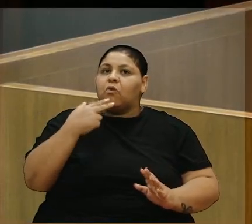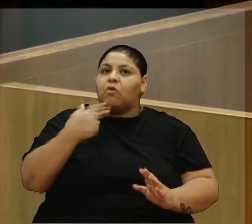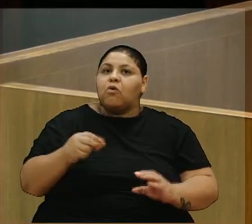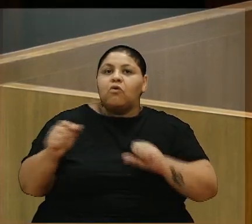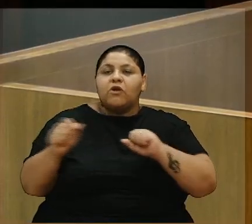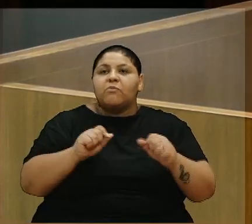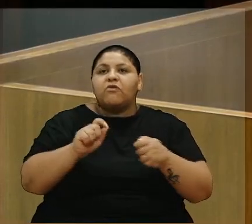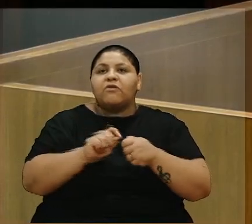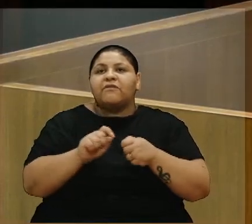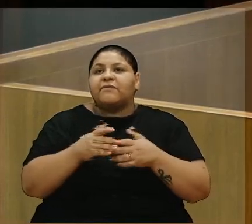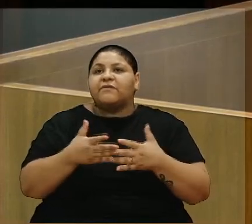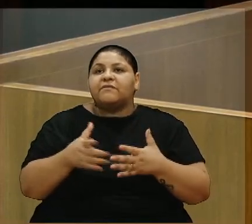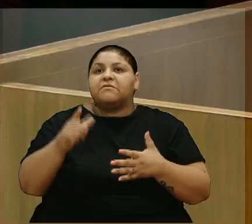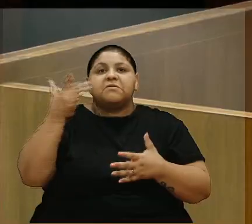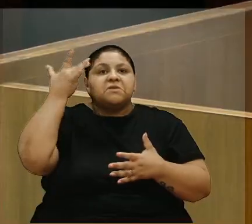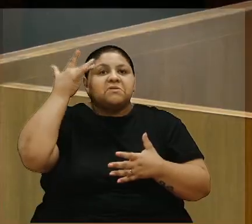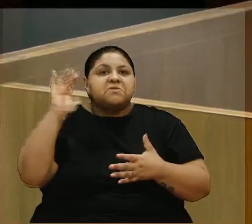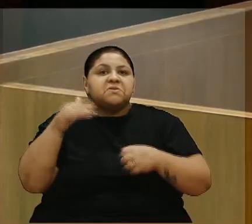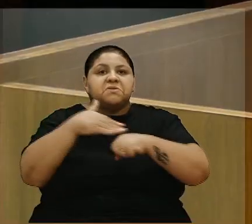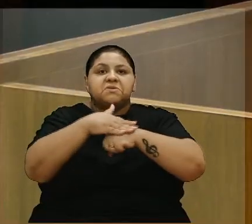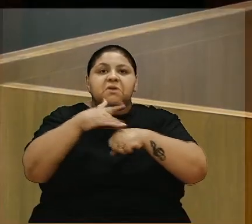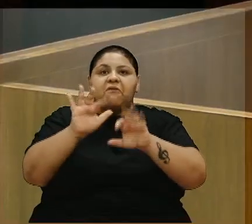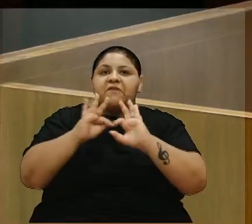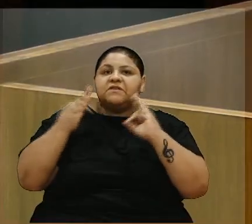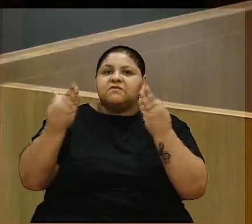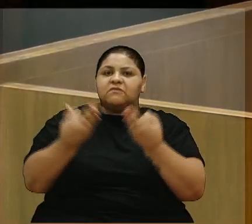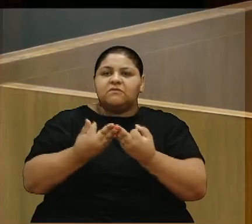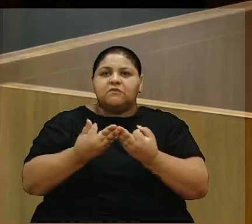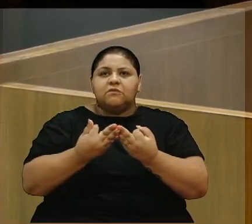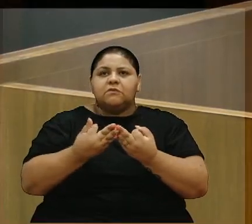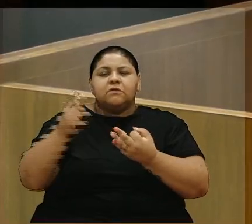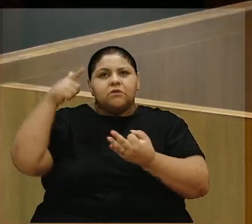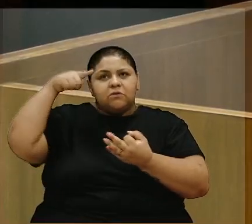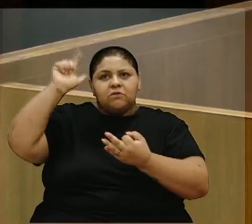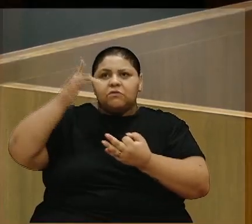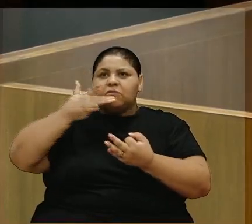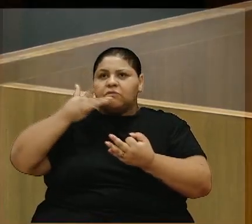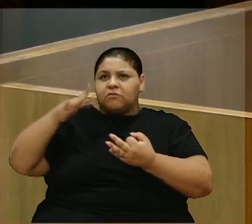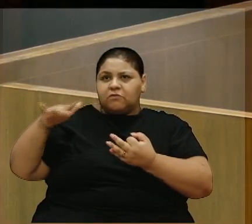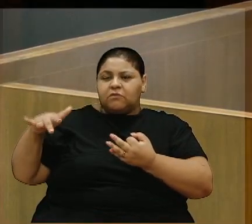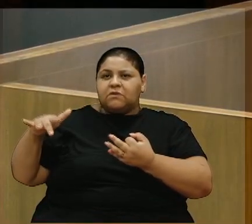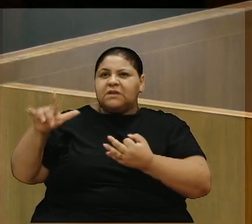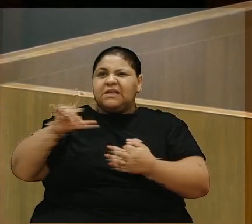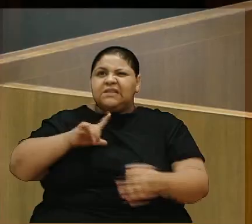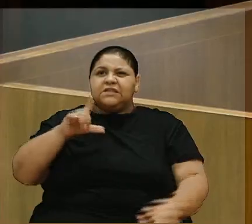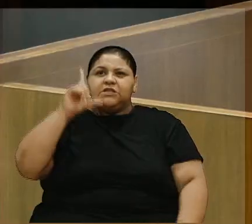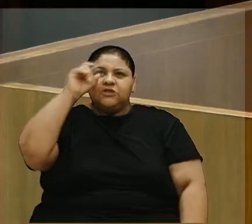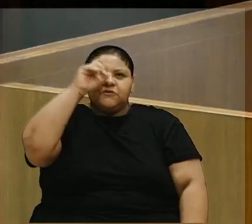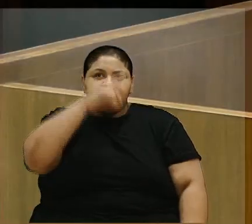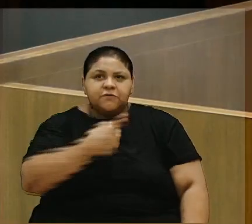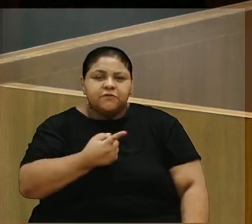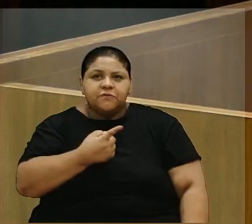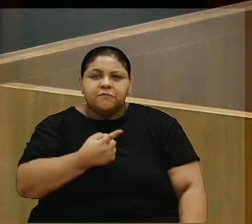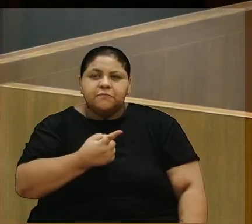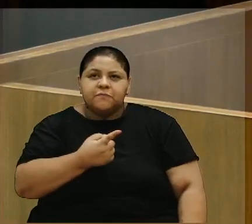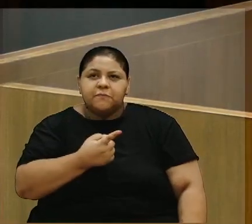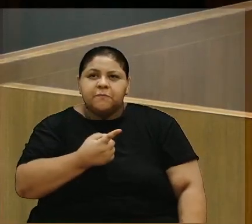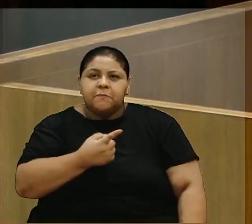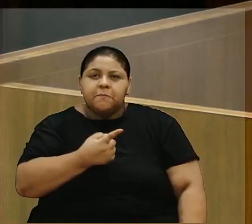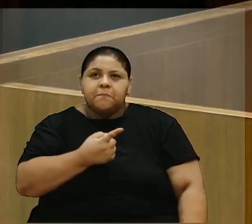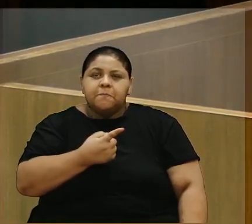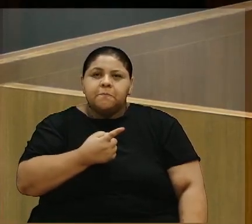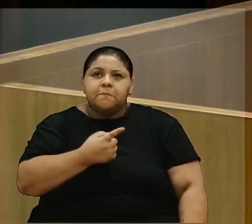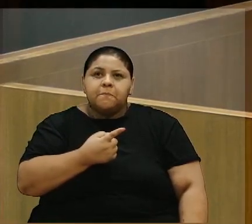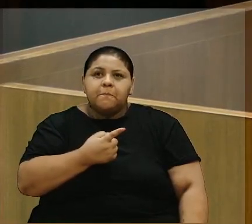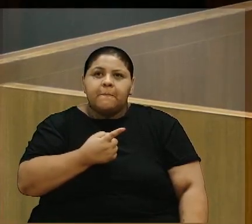gente pode fazer, não sei, conversa com a família. Ou tem uma criança com alguma dificuldade. Ou se tem alguma criança com